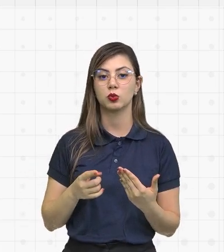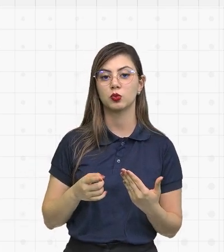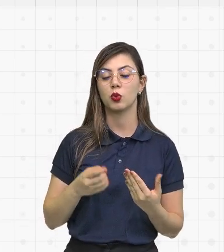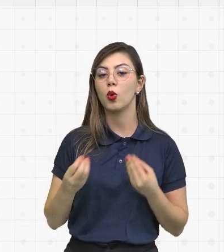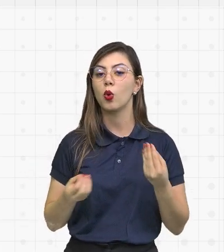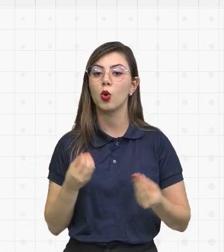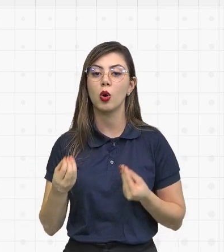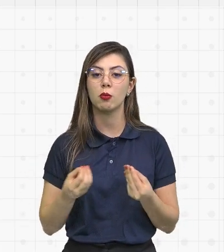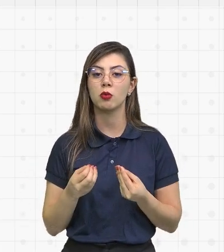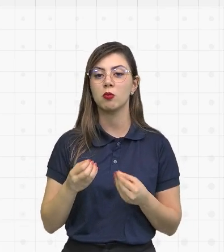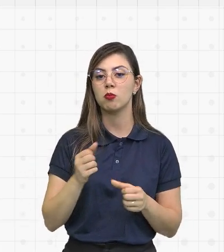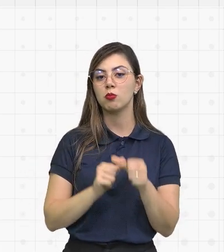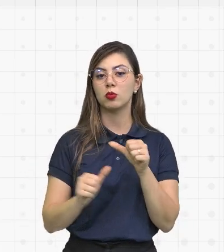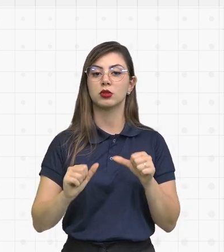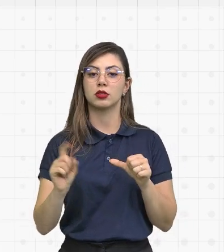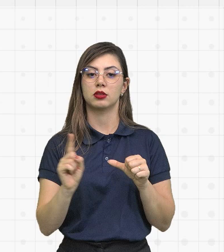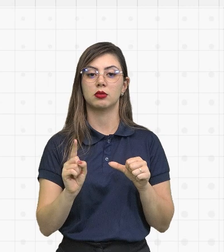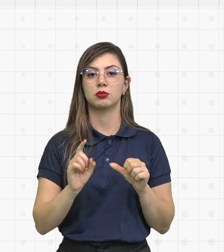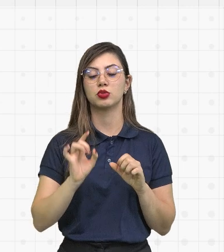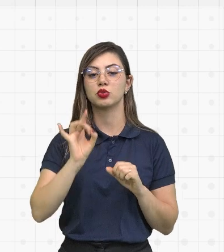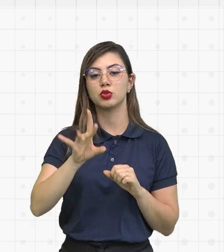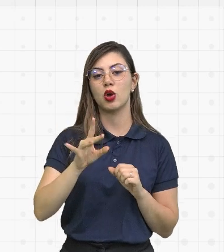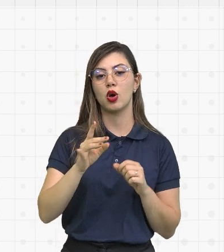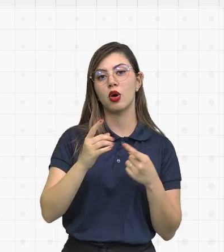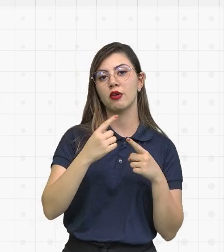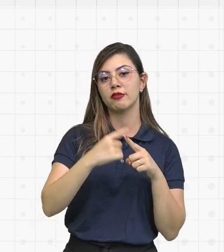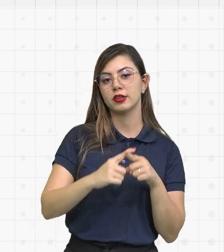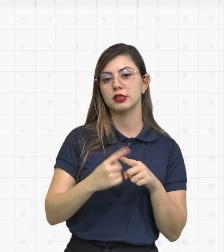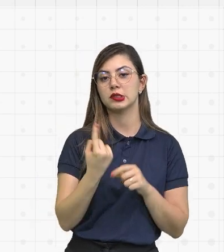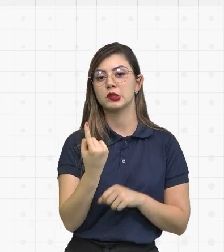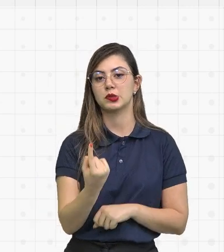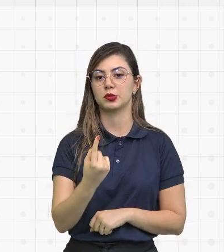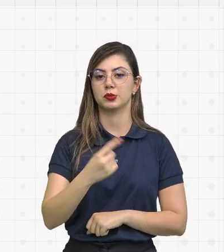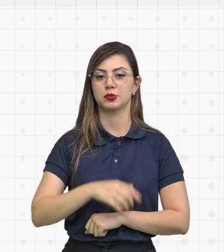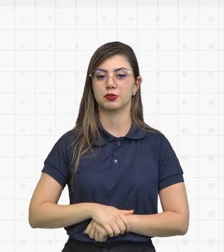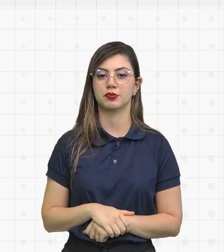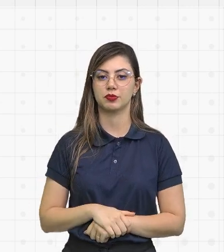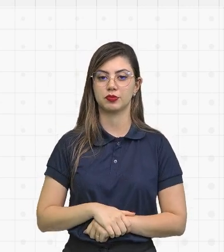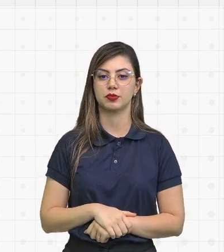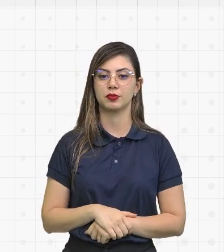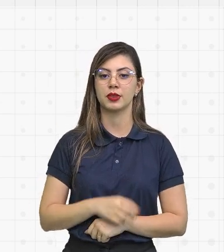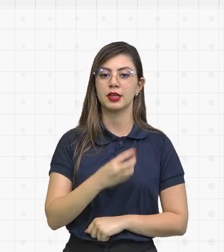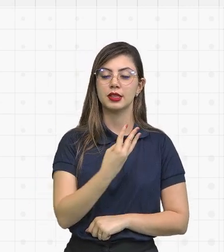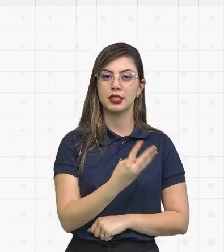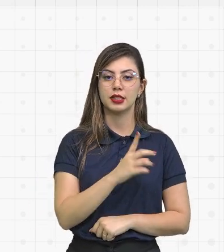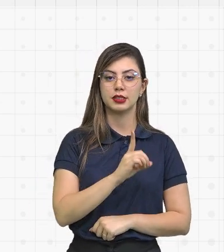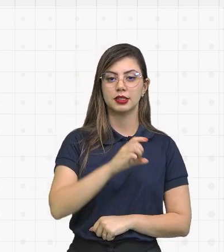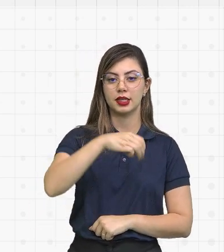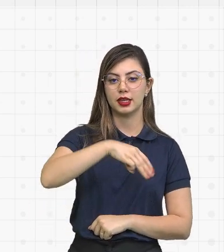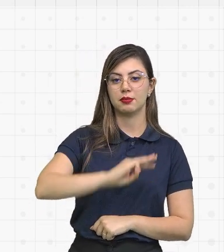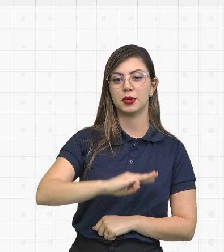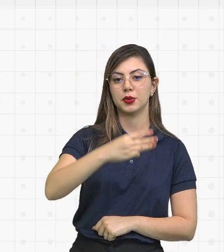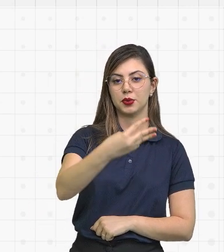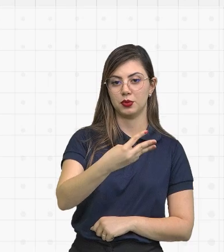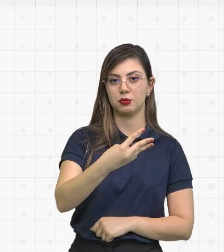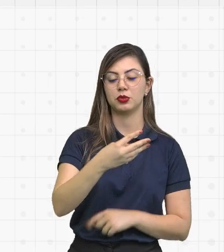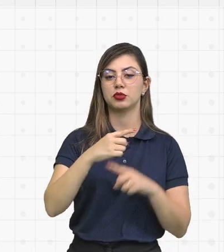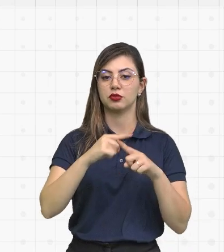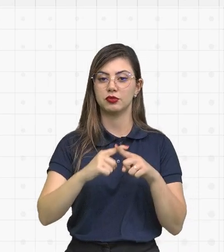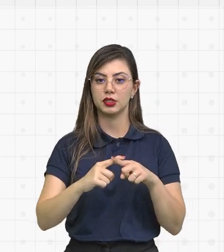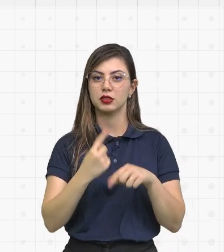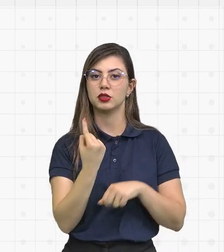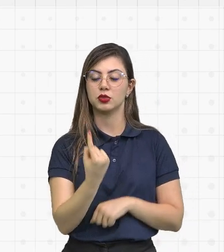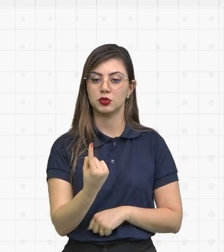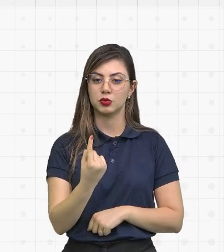altera, pois multiplicamos por 1. Vejam só. 3 decímetros cúbicos vezes